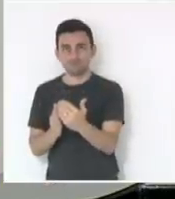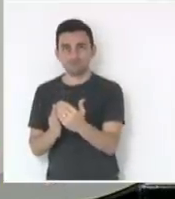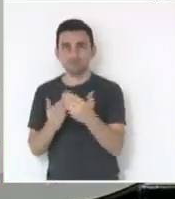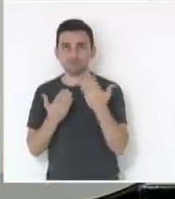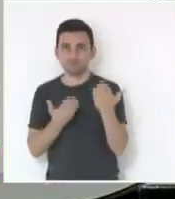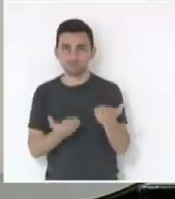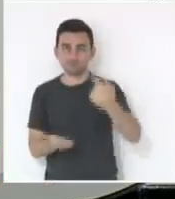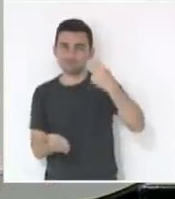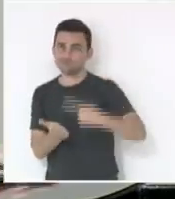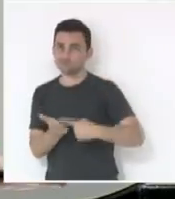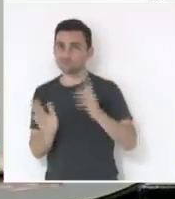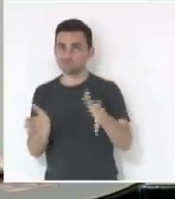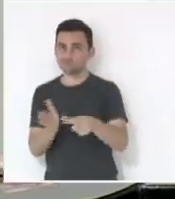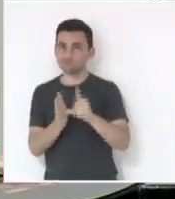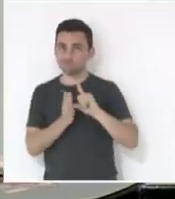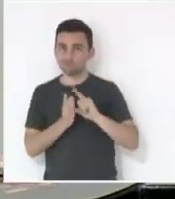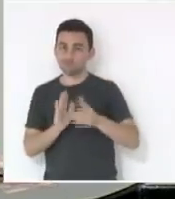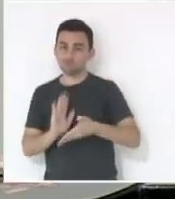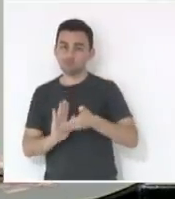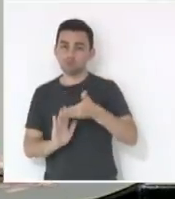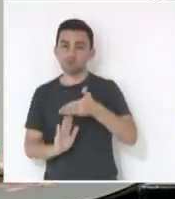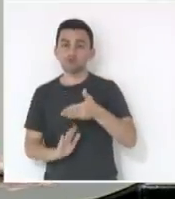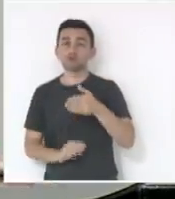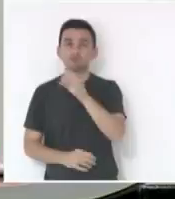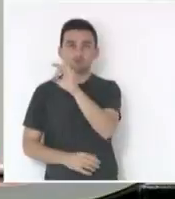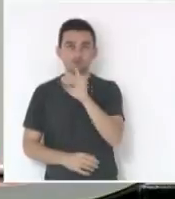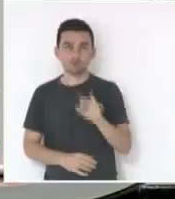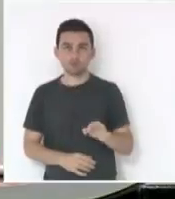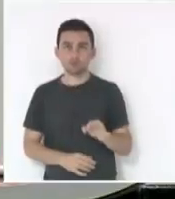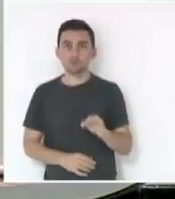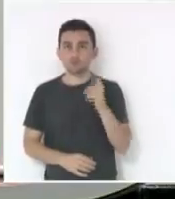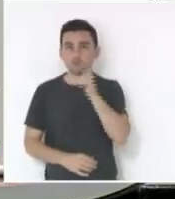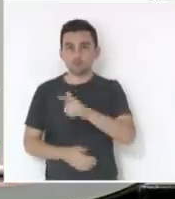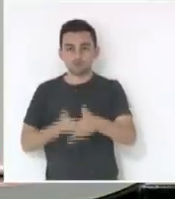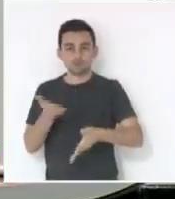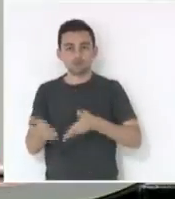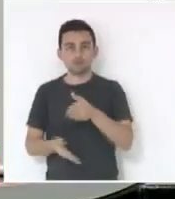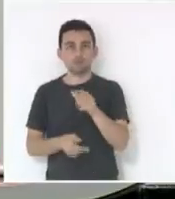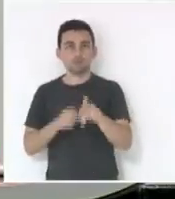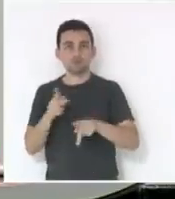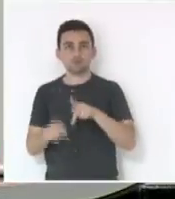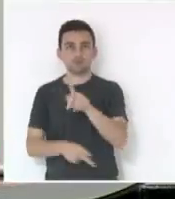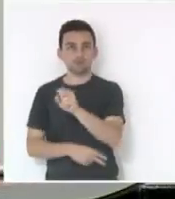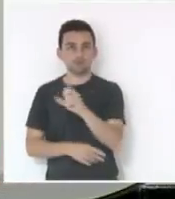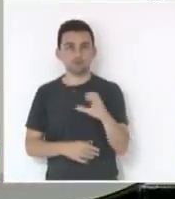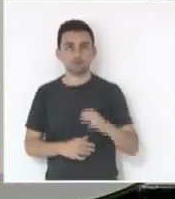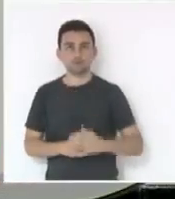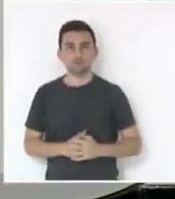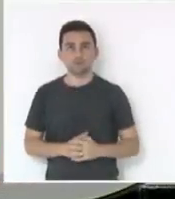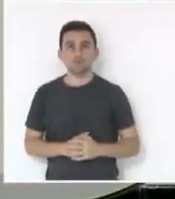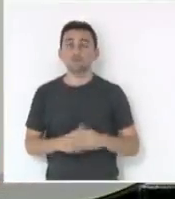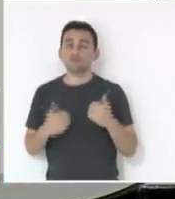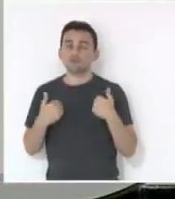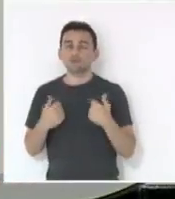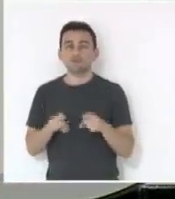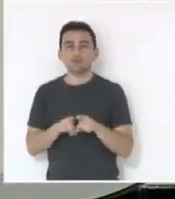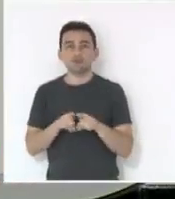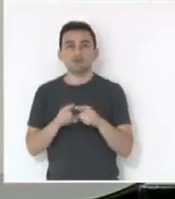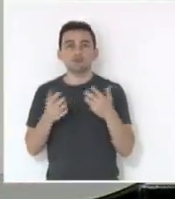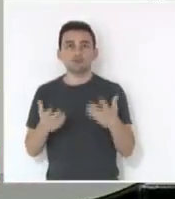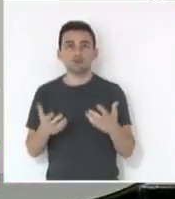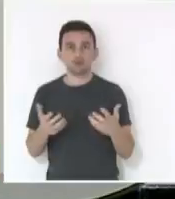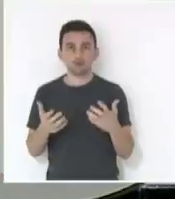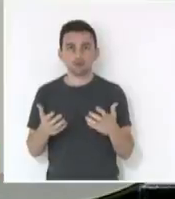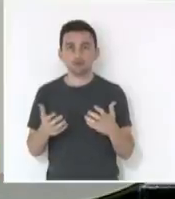esse compromisso de elevar os recursos para a saúde para atender aos catarinenses. Queria também, senhor presidente,